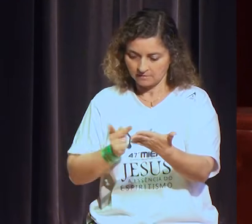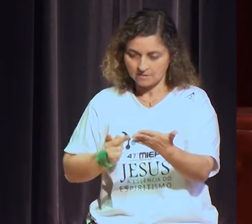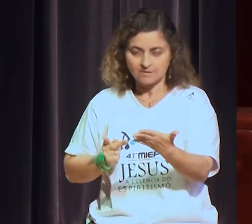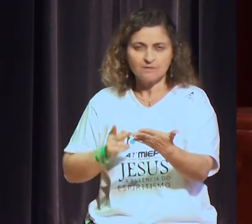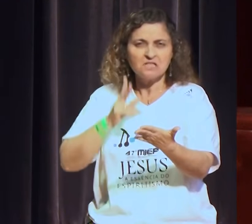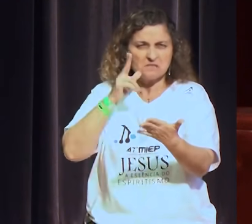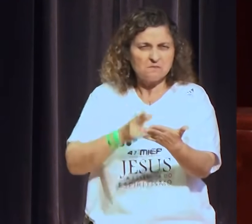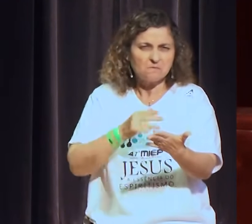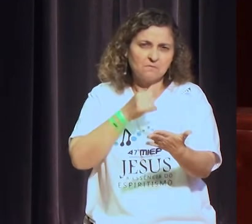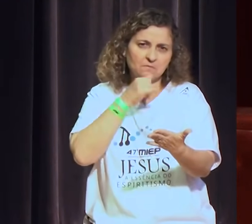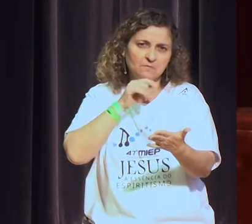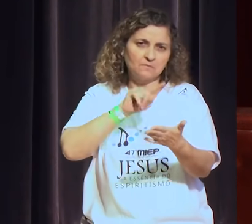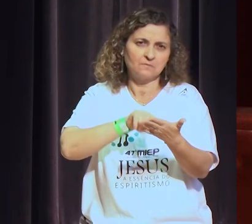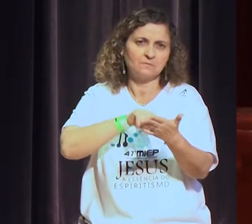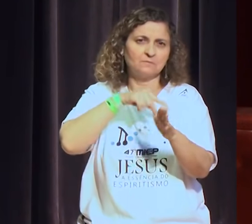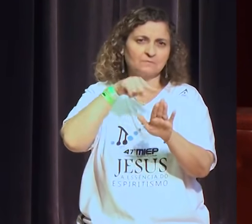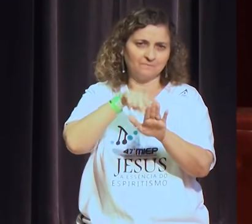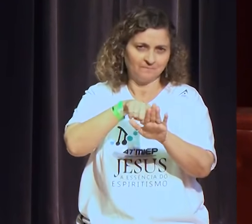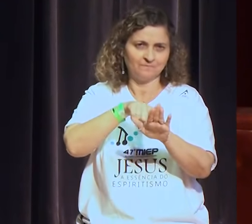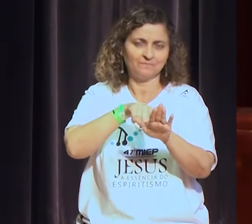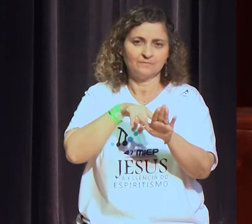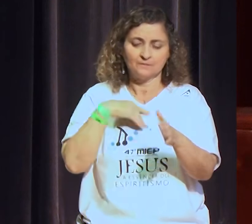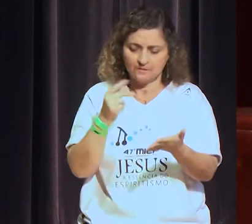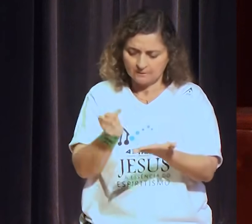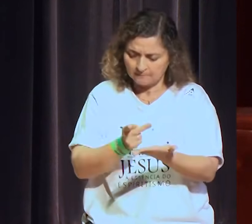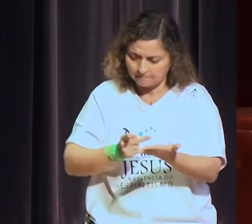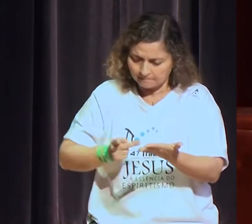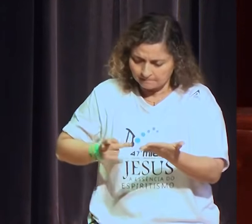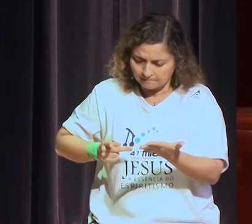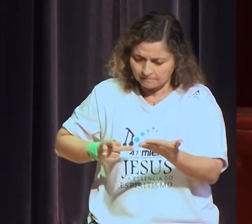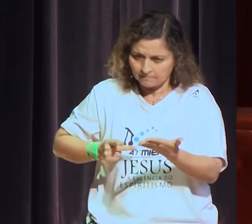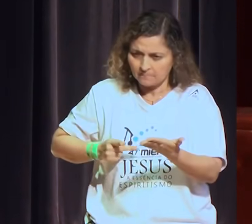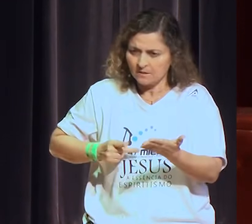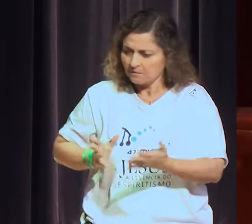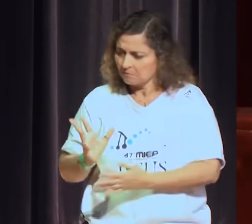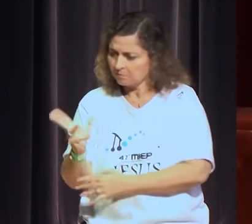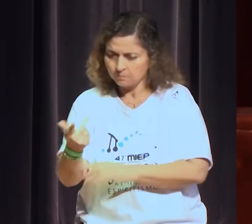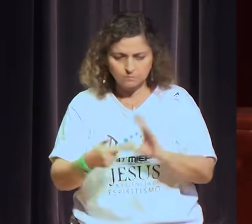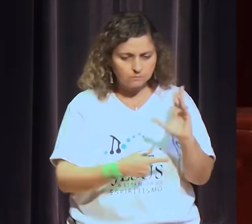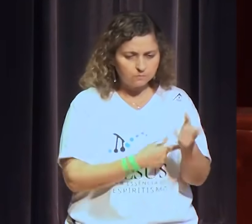E todos os desenhos ele teve que assinar aprovando.